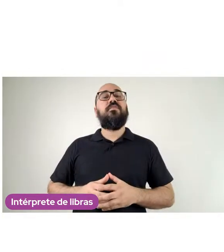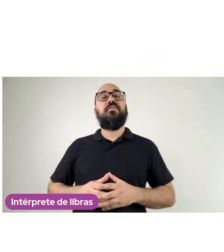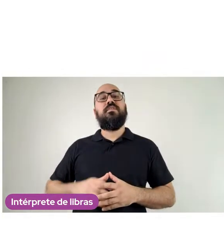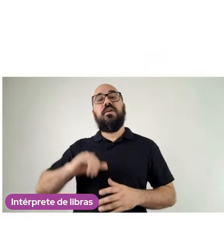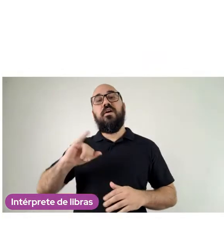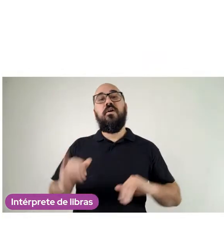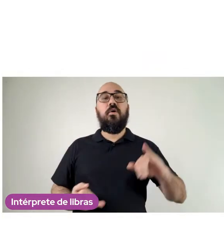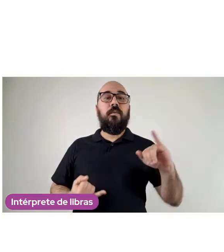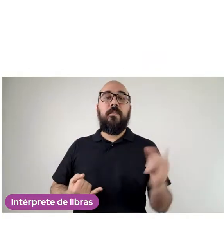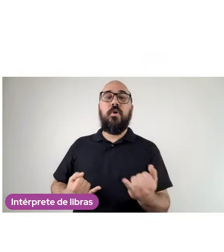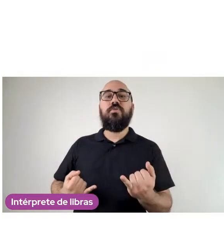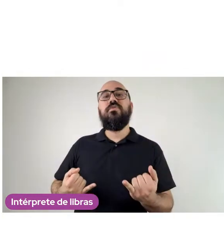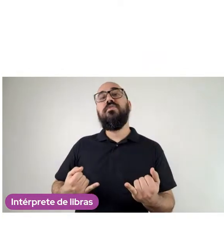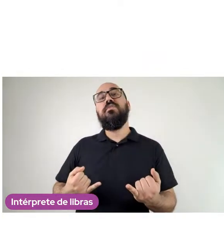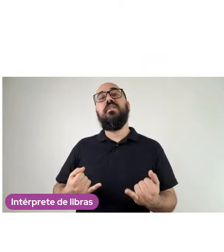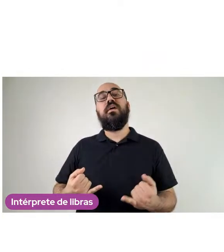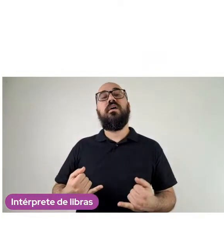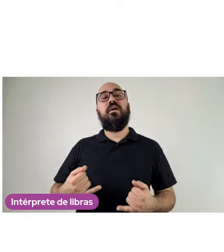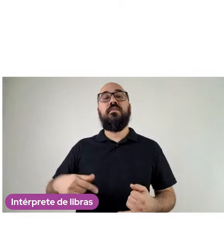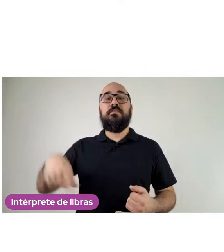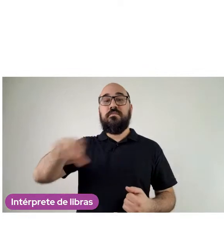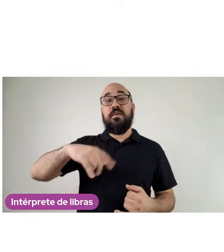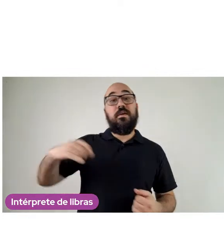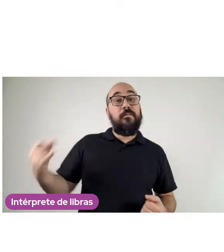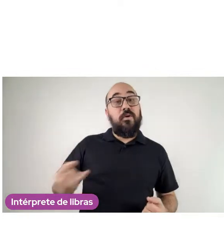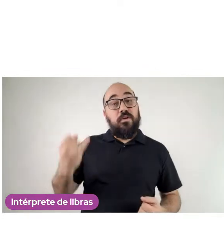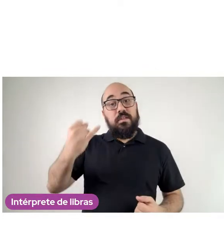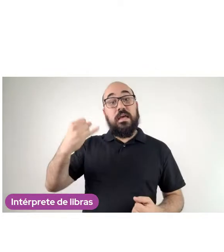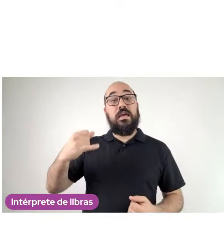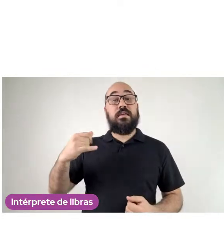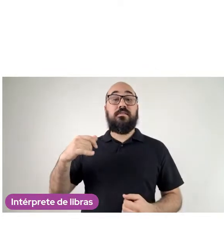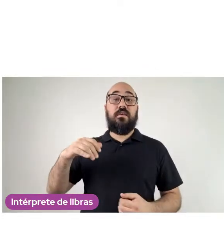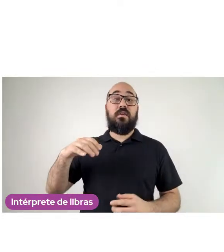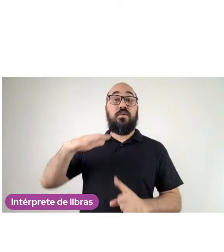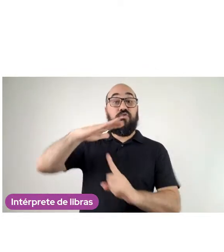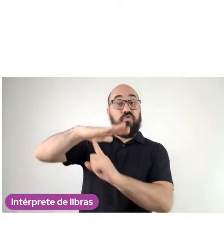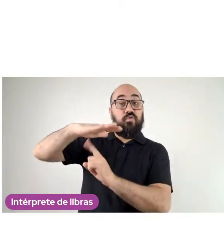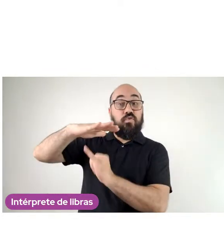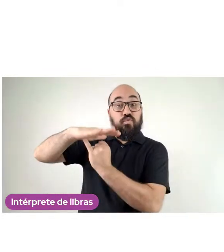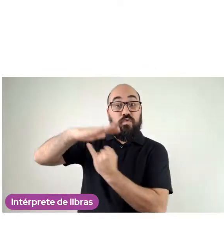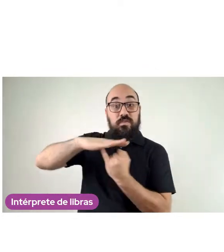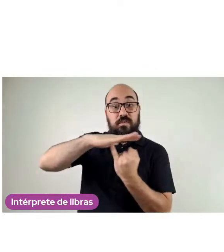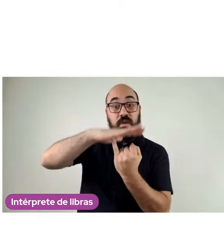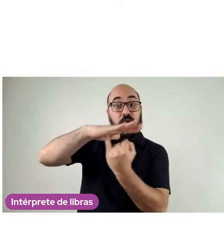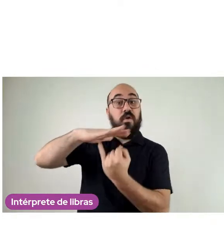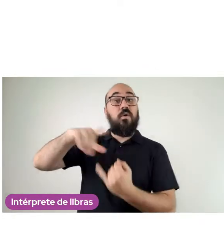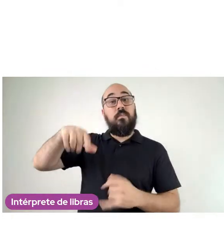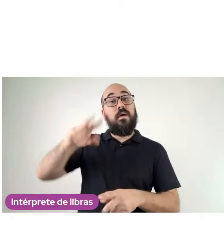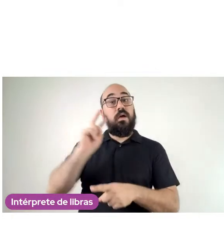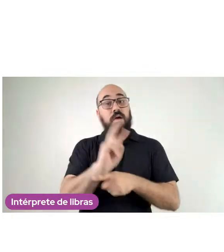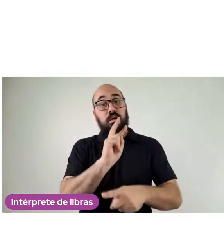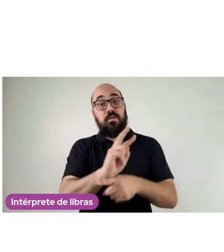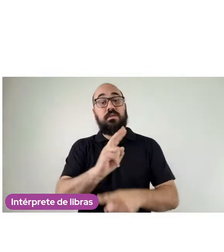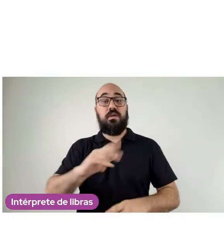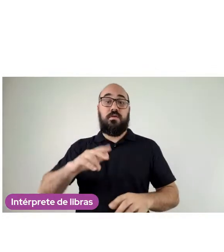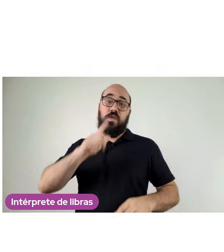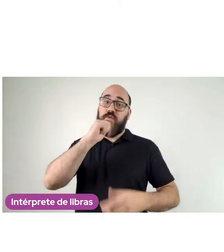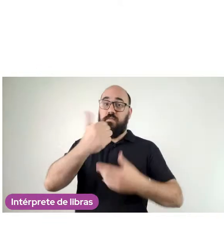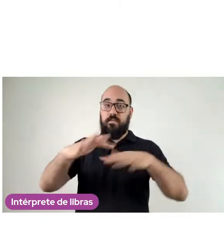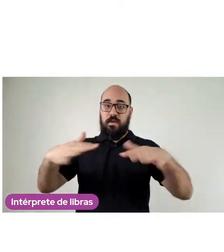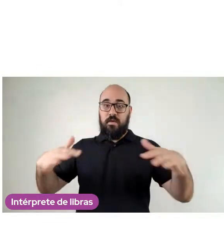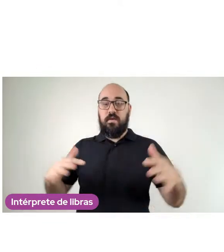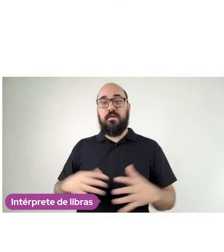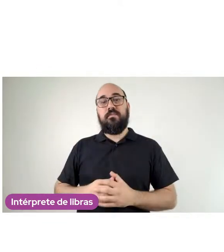A mesa agora é sobre a importância das instituições na preservação dos oceanos. E eu queria chamar para falar com a gente o